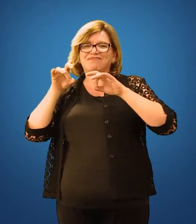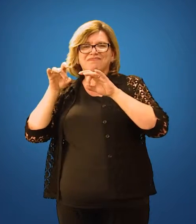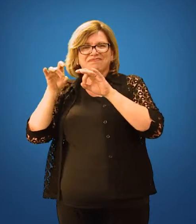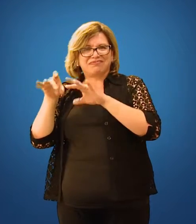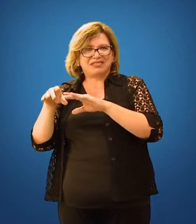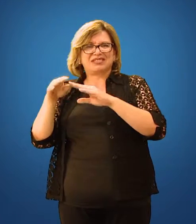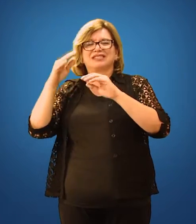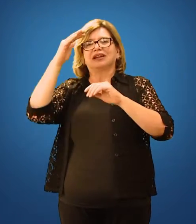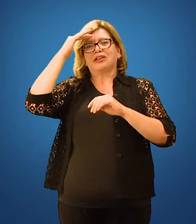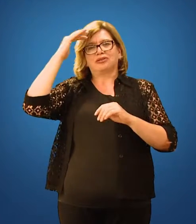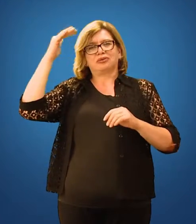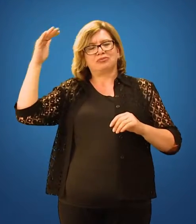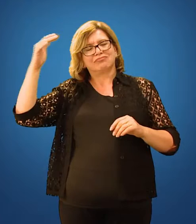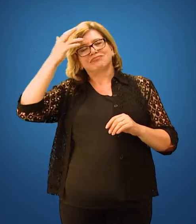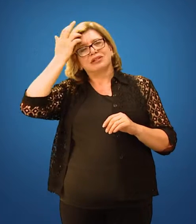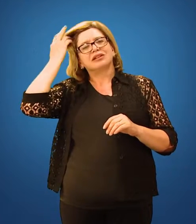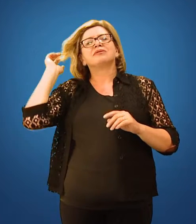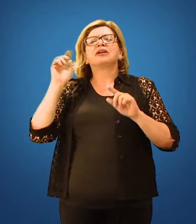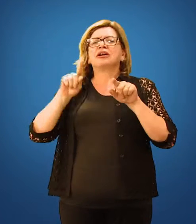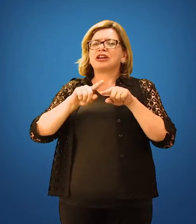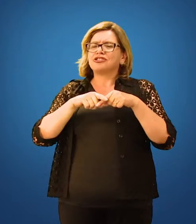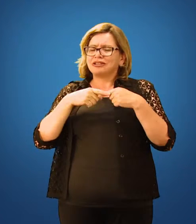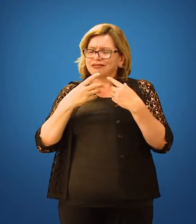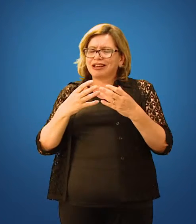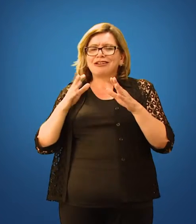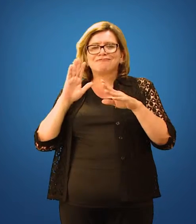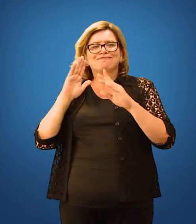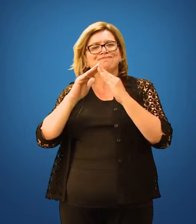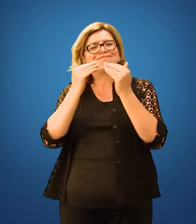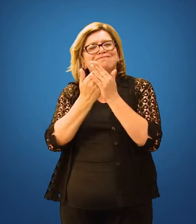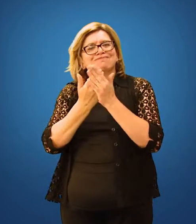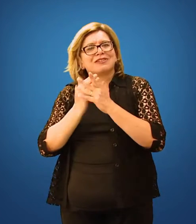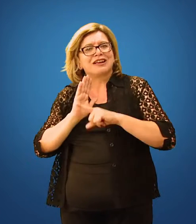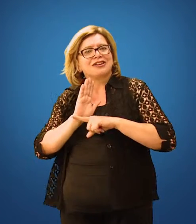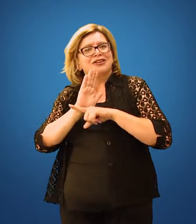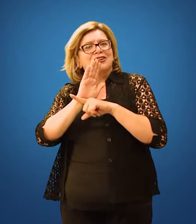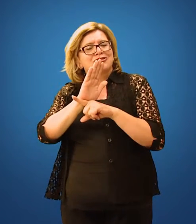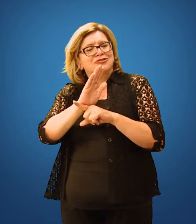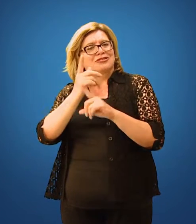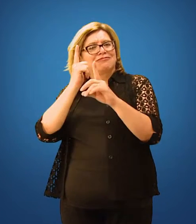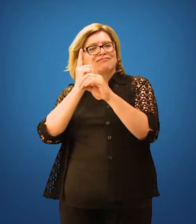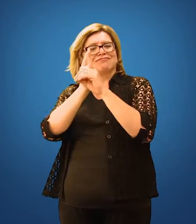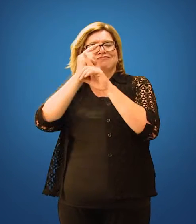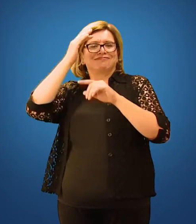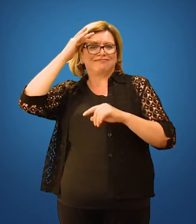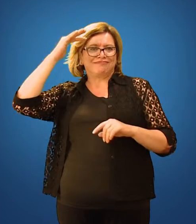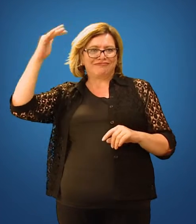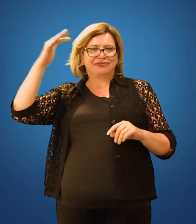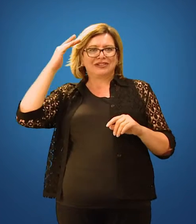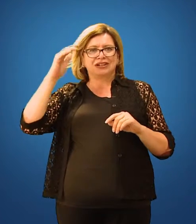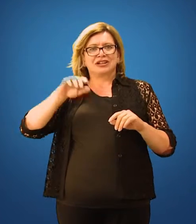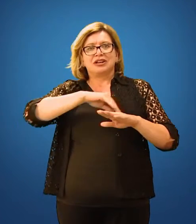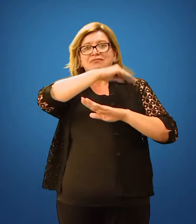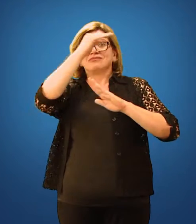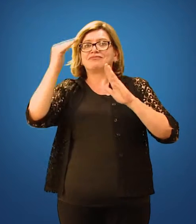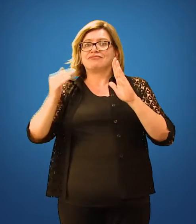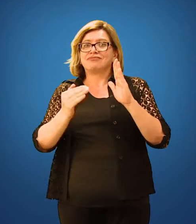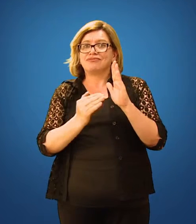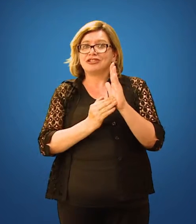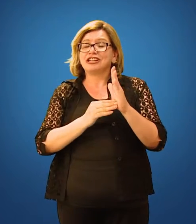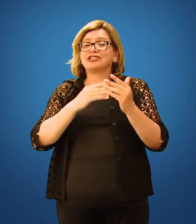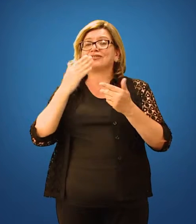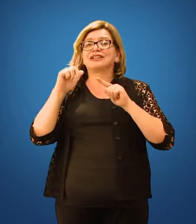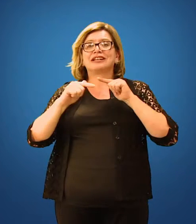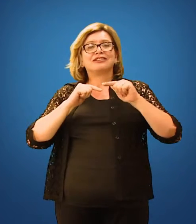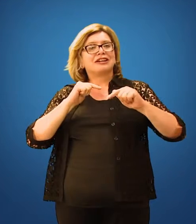vá, a partir da escola, em busca dos seus sonhos. E, por fim, nós vamos ter que fazer promoção de eventos paralelos aos